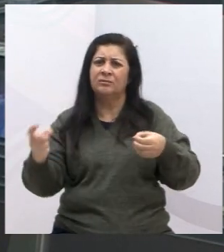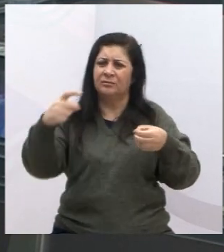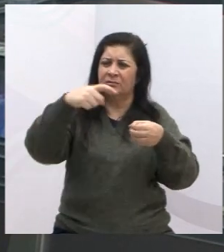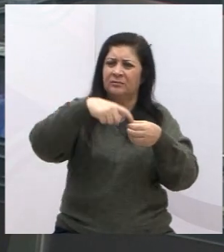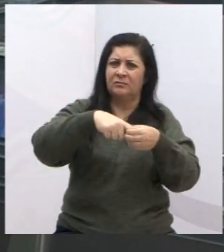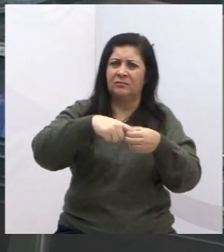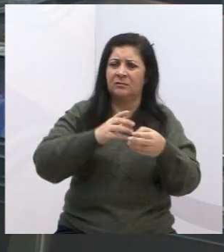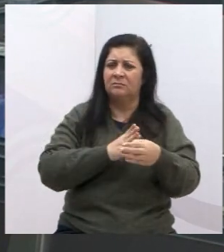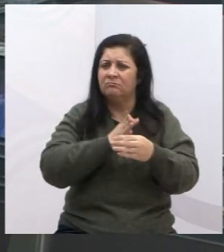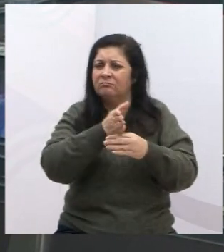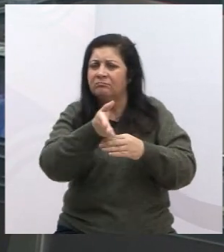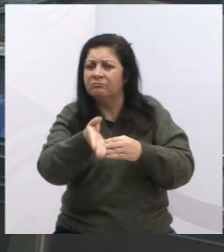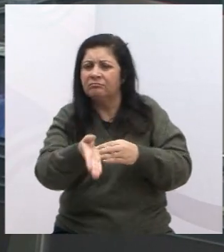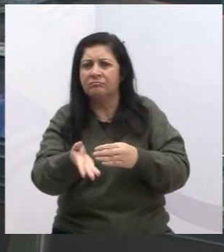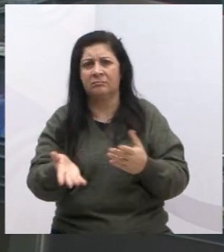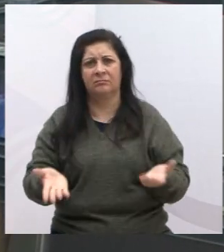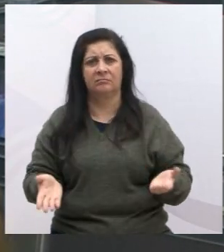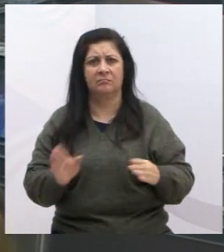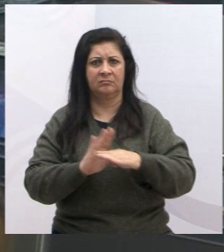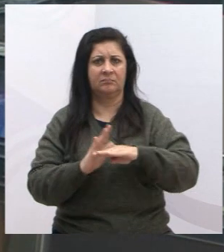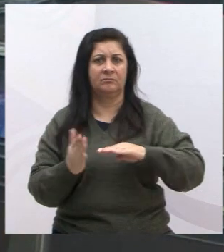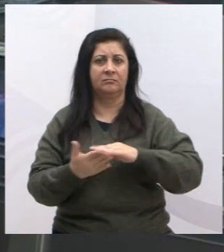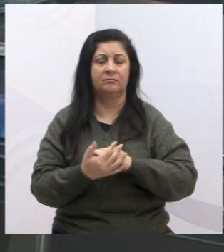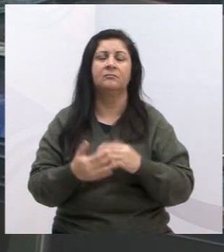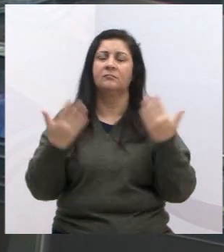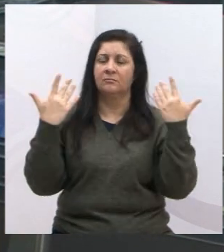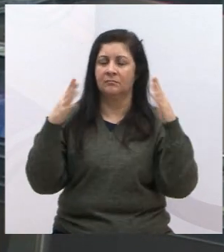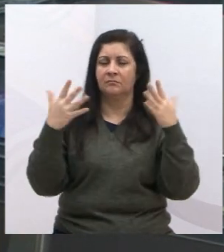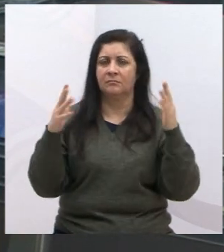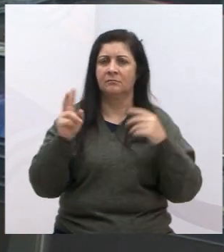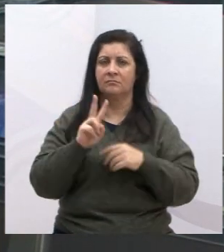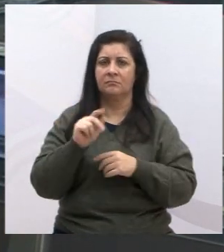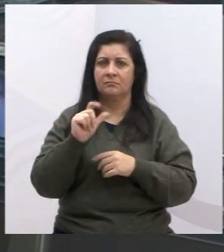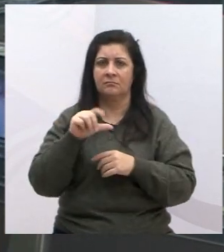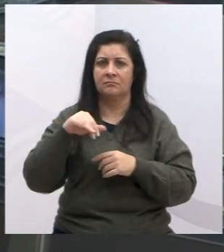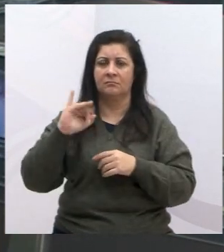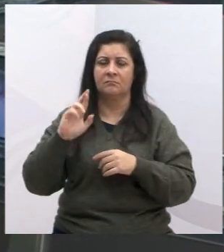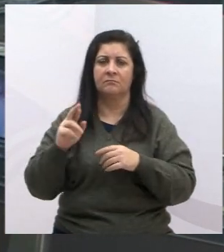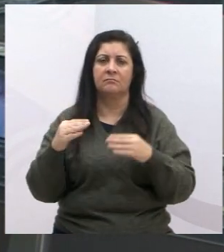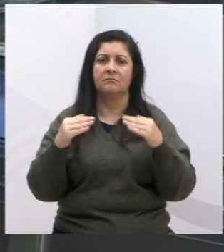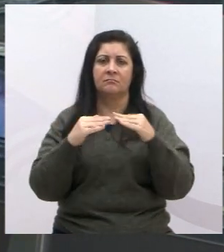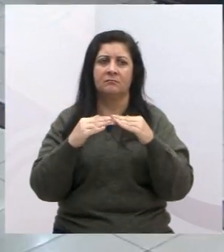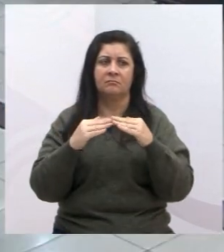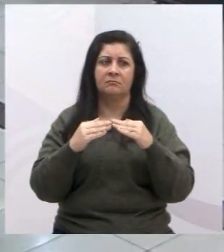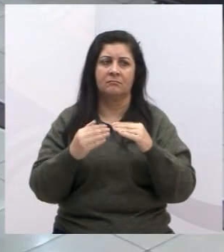para entrar dentro do seu bairro. Mas parabéns, vereador Valmir, sou favorável.